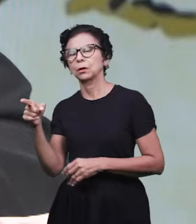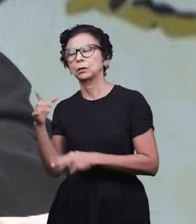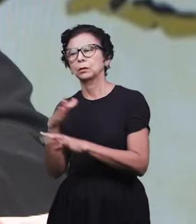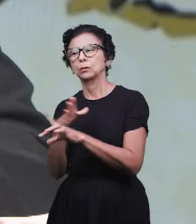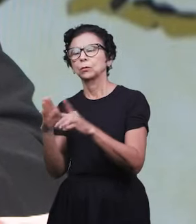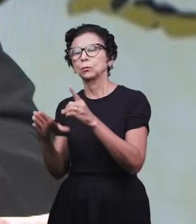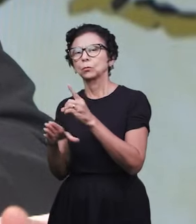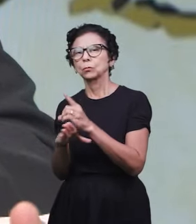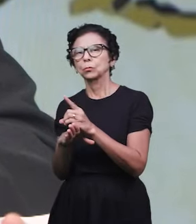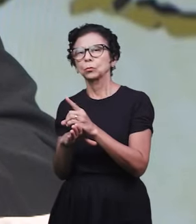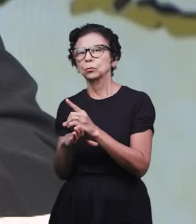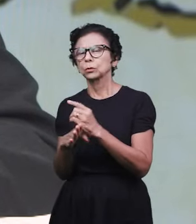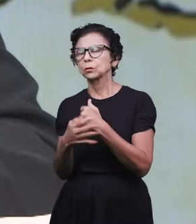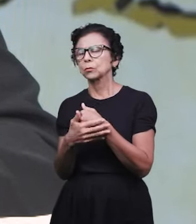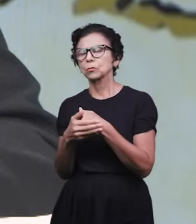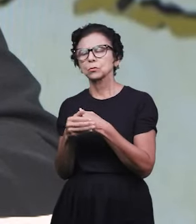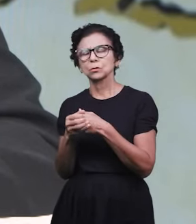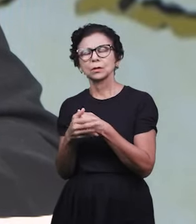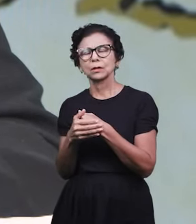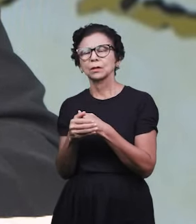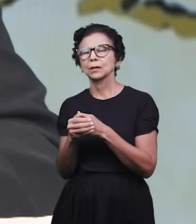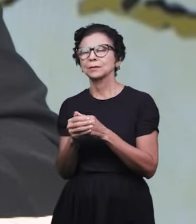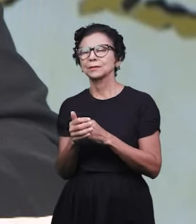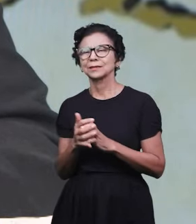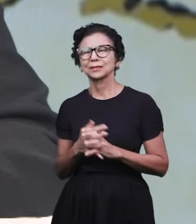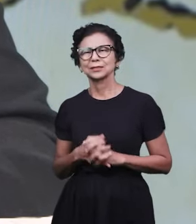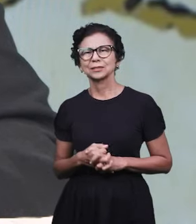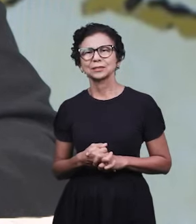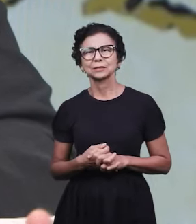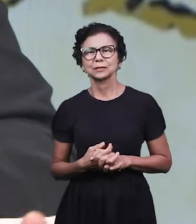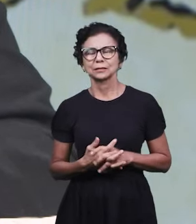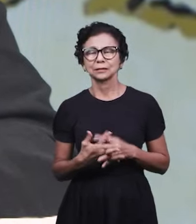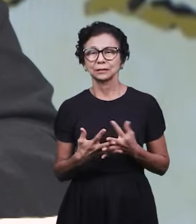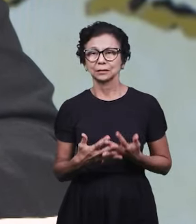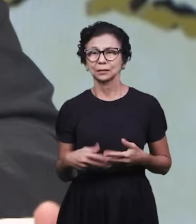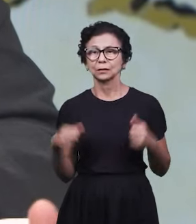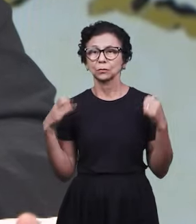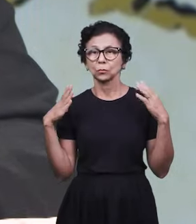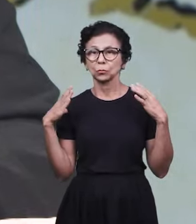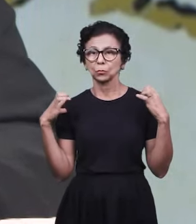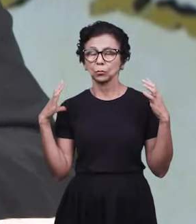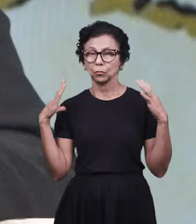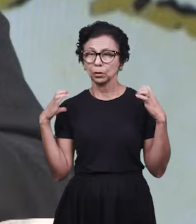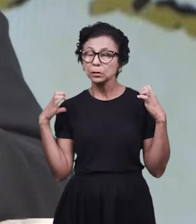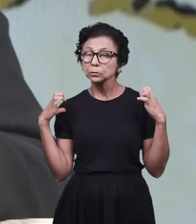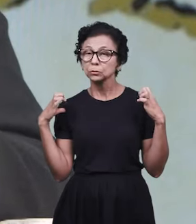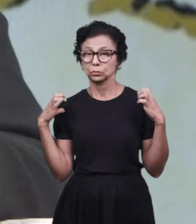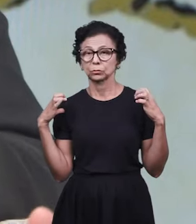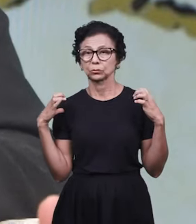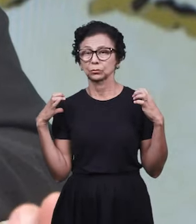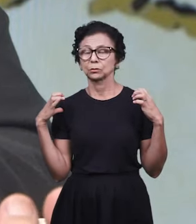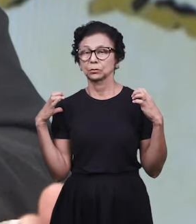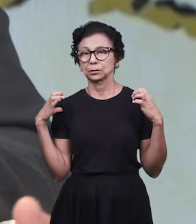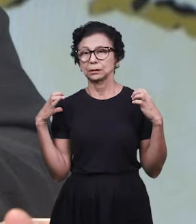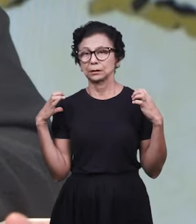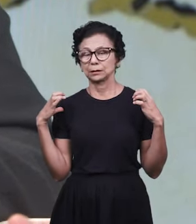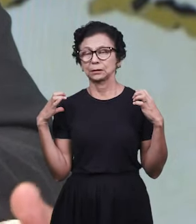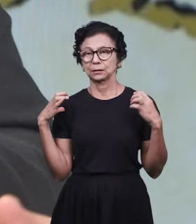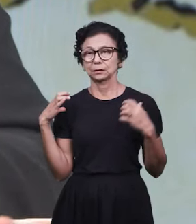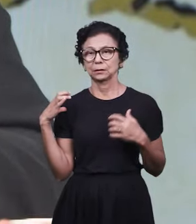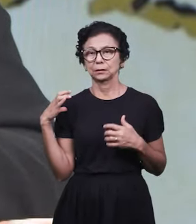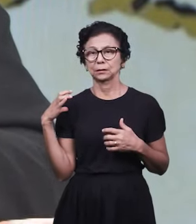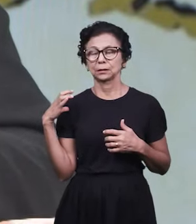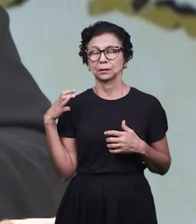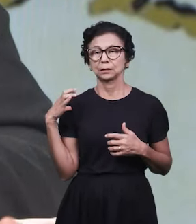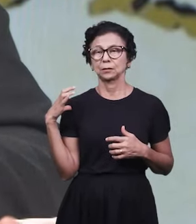revelação à irmã. Aquele anjo da vigília foi preparar ela para esse momento, né? E coisa notável, e a irmã está